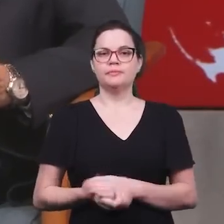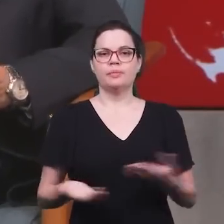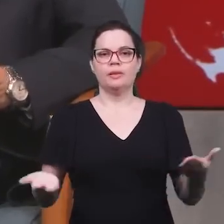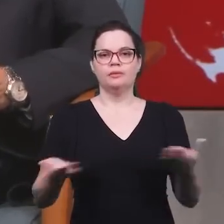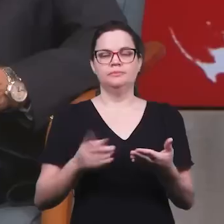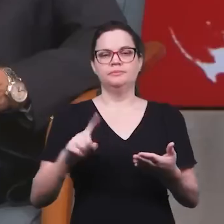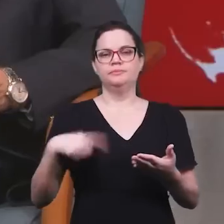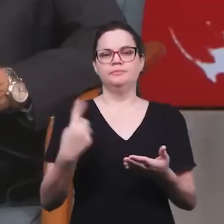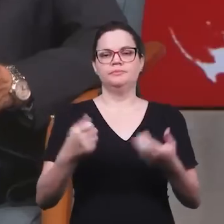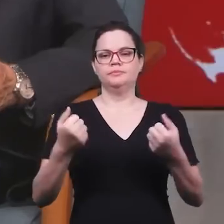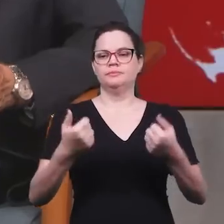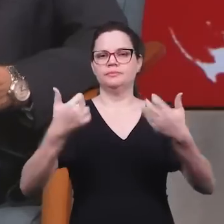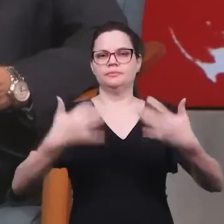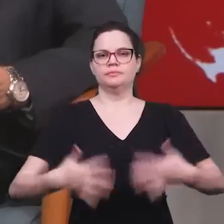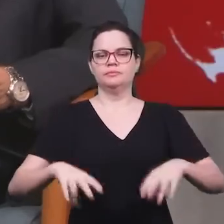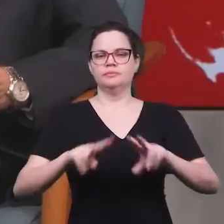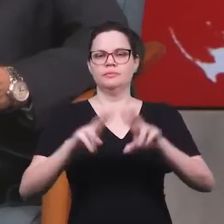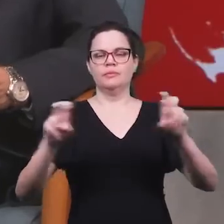sobre